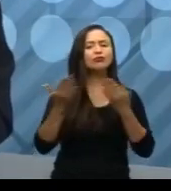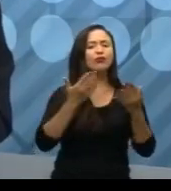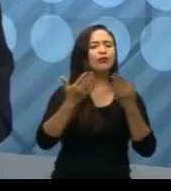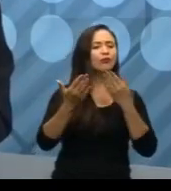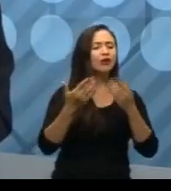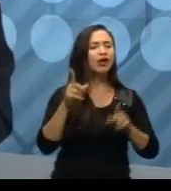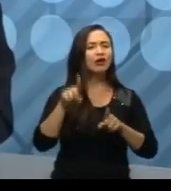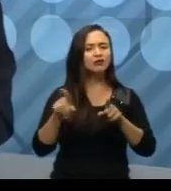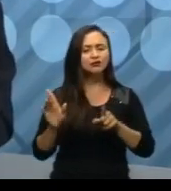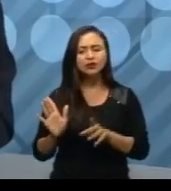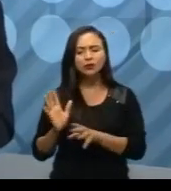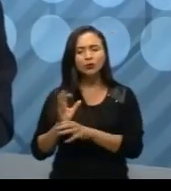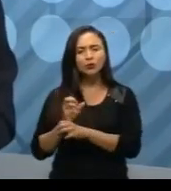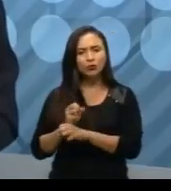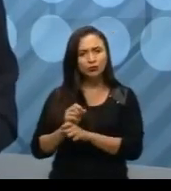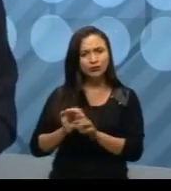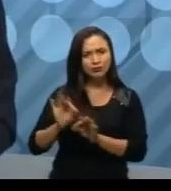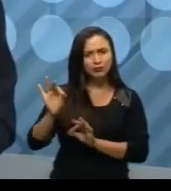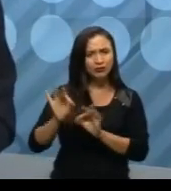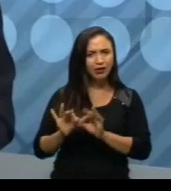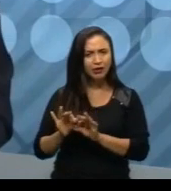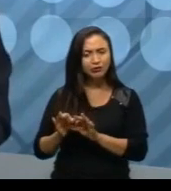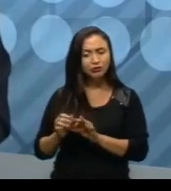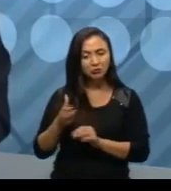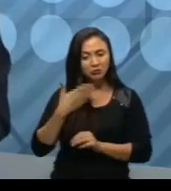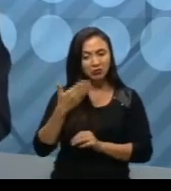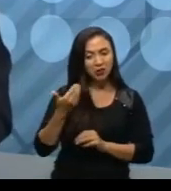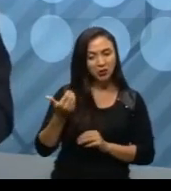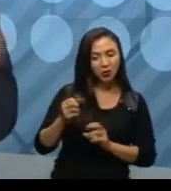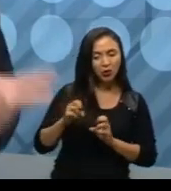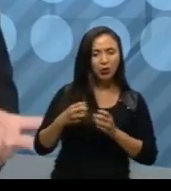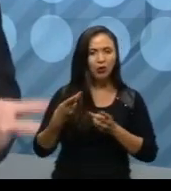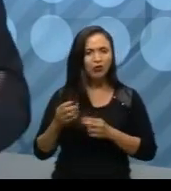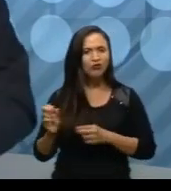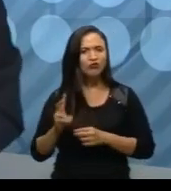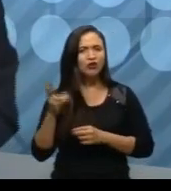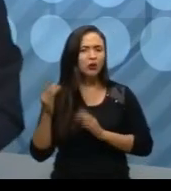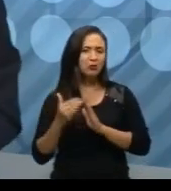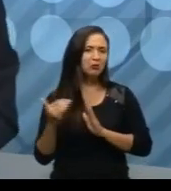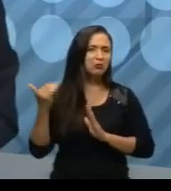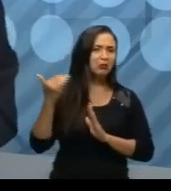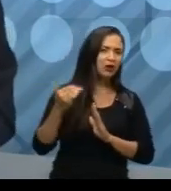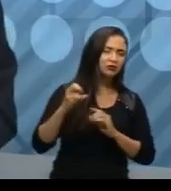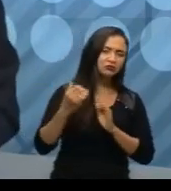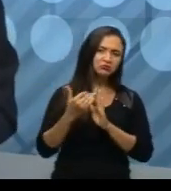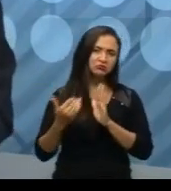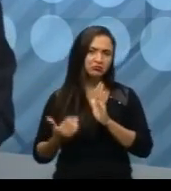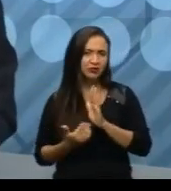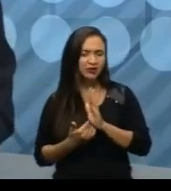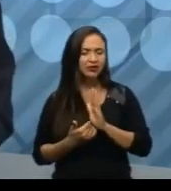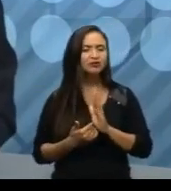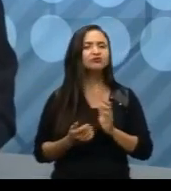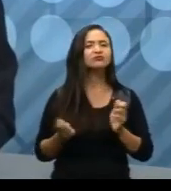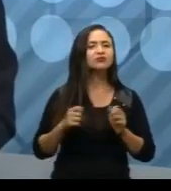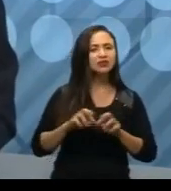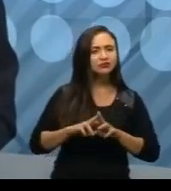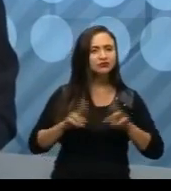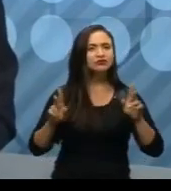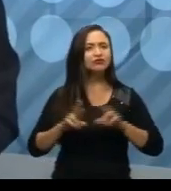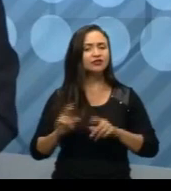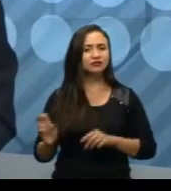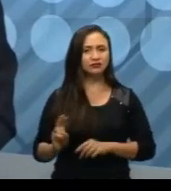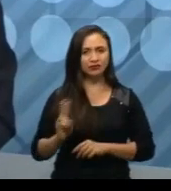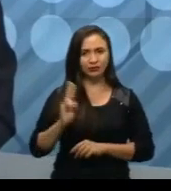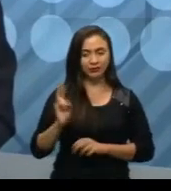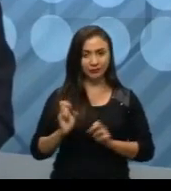conta de metro quadrado foi um pouco mais precisa, ou você jogou um coeficiente a mais e acaba dando uma distinção dos